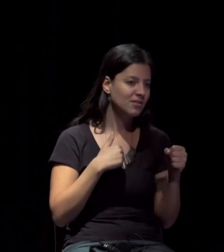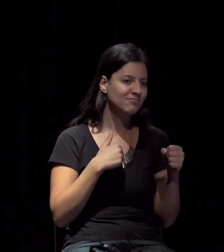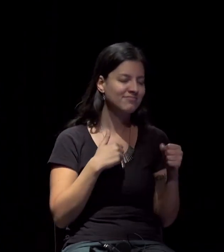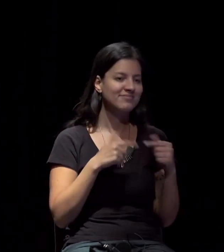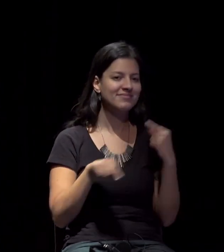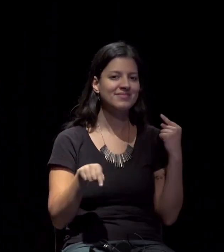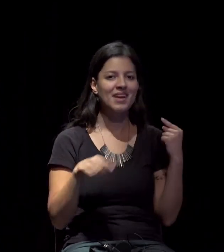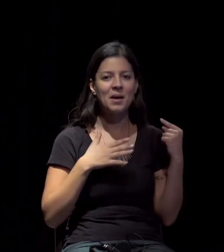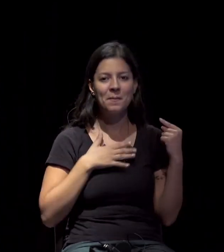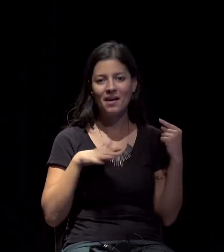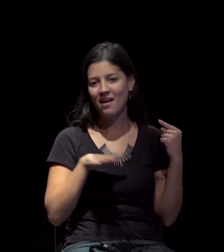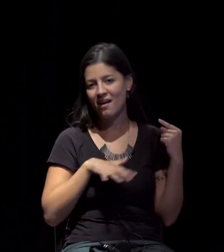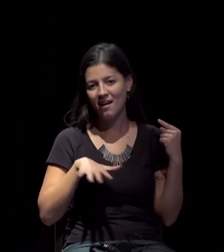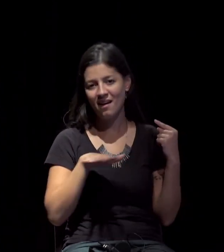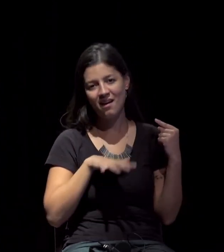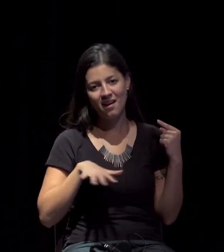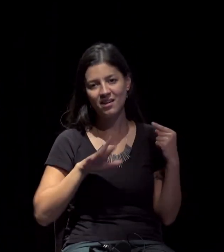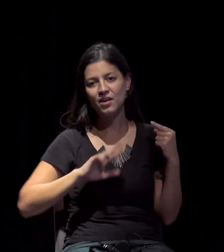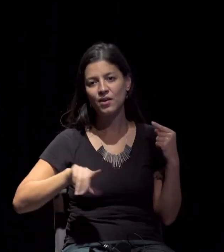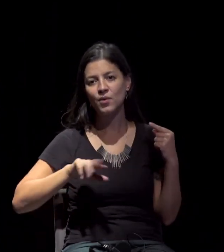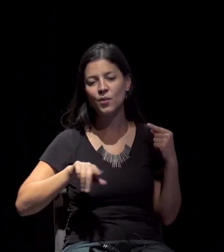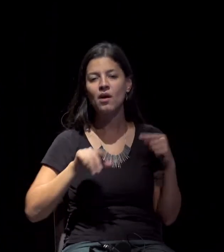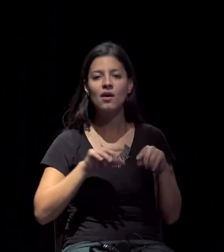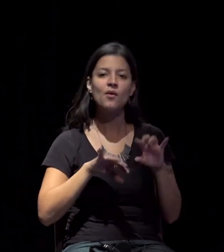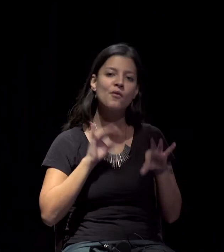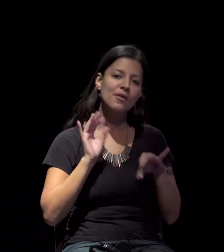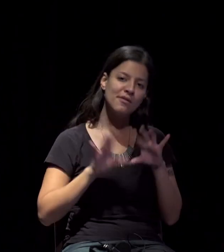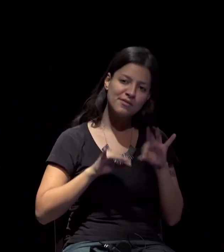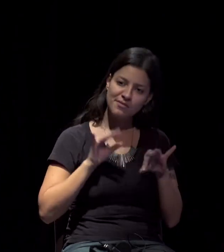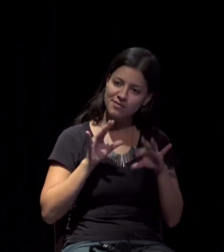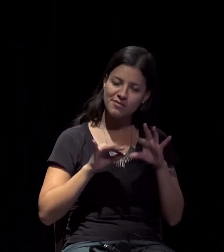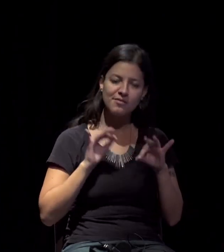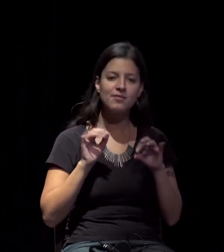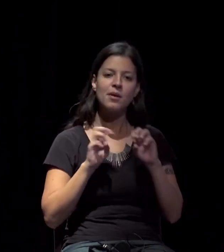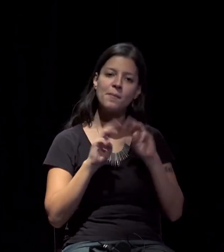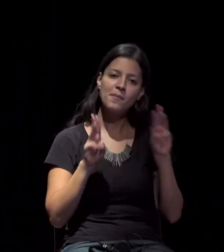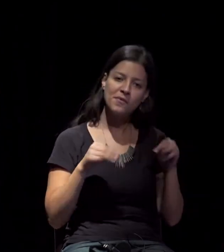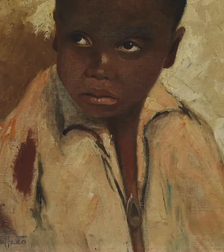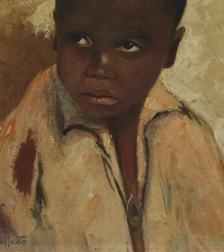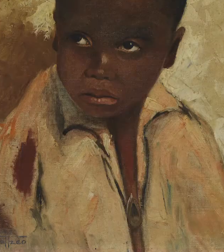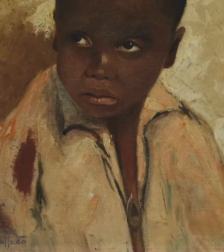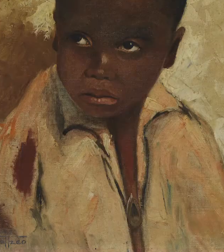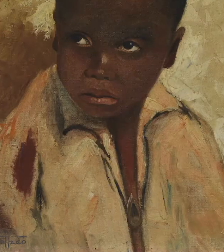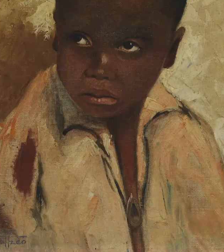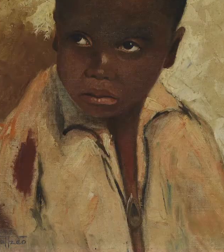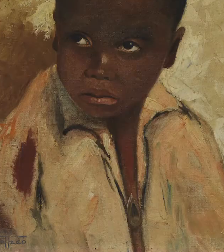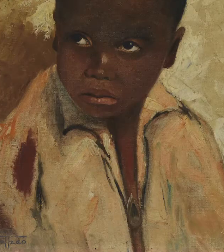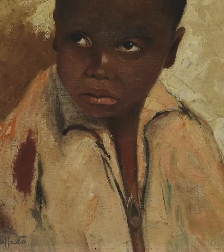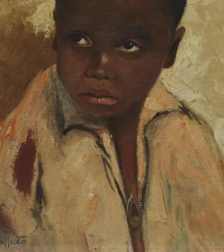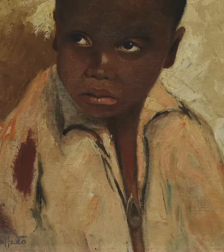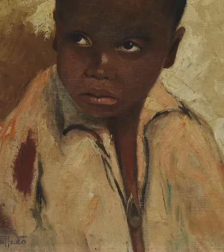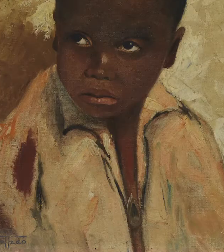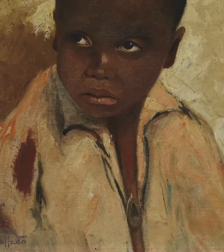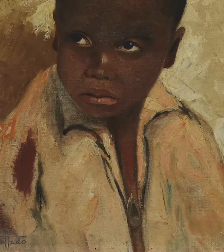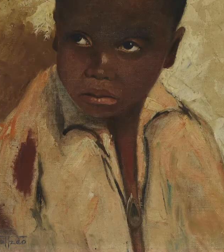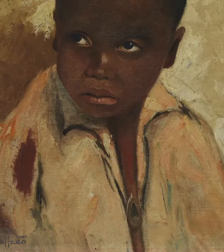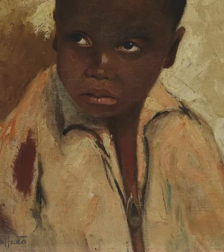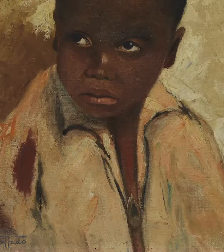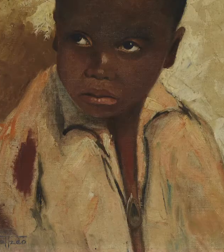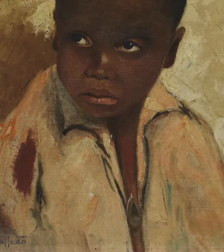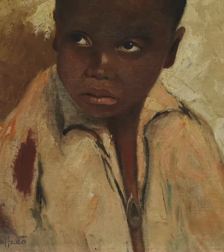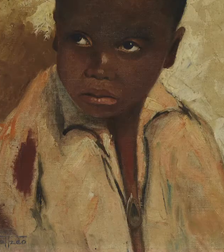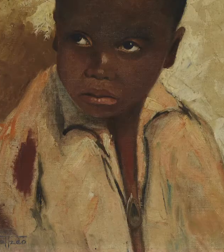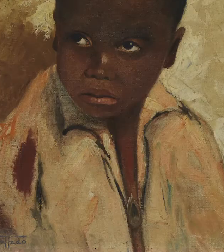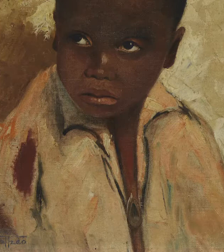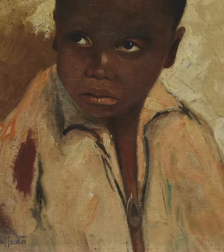seja, a minha área de origem não é exatamente a área da curadoria, da museologia, das artes plásticas. O meu campo de formação inicial